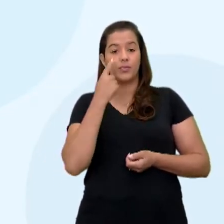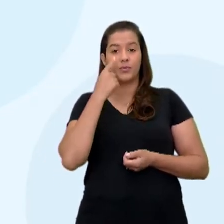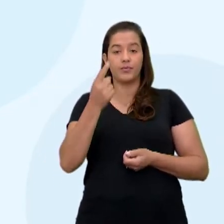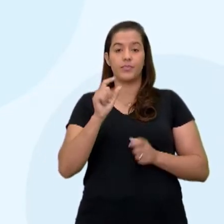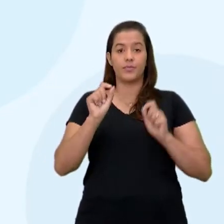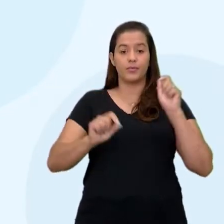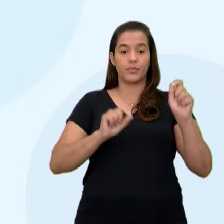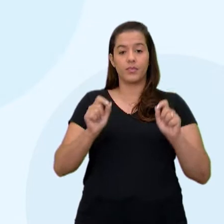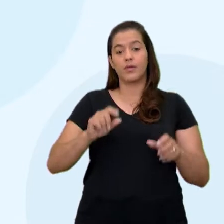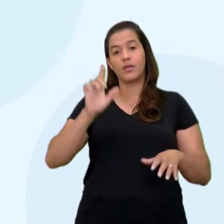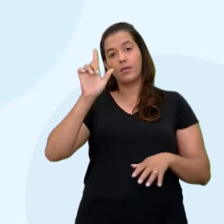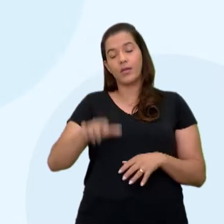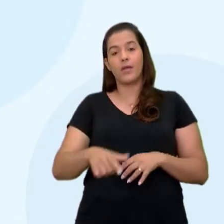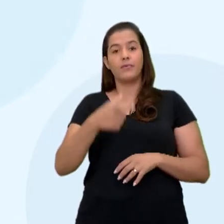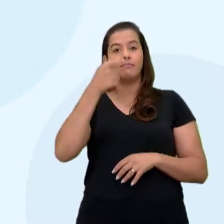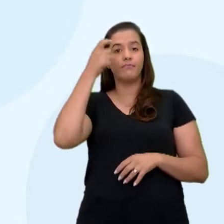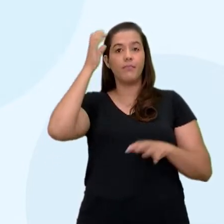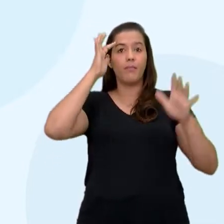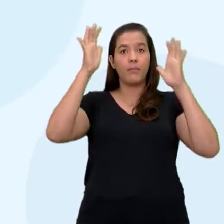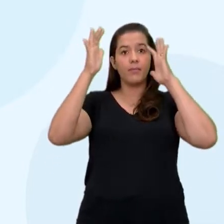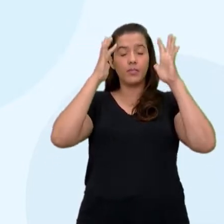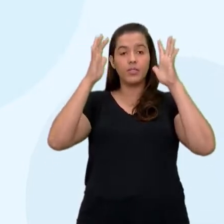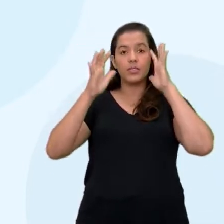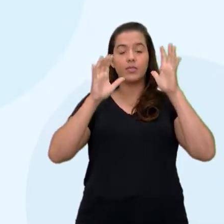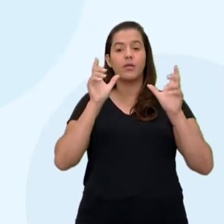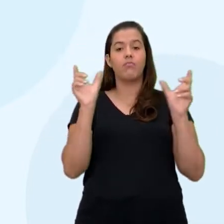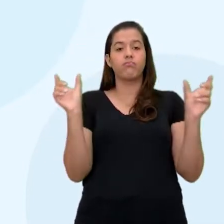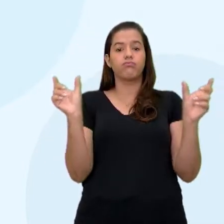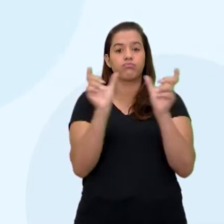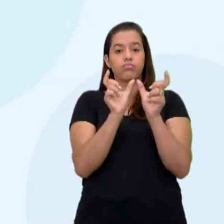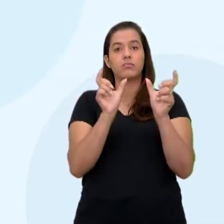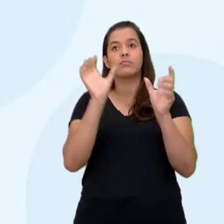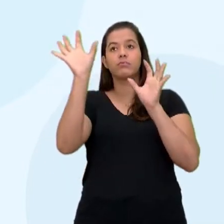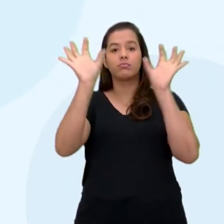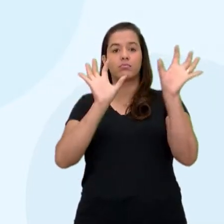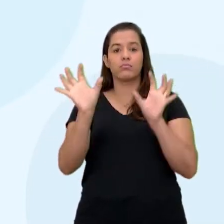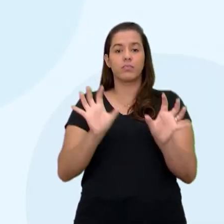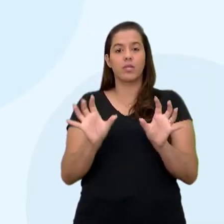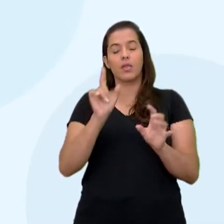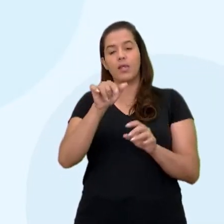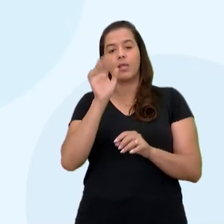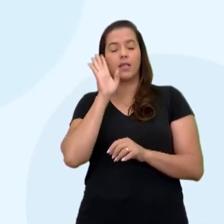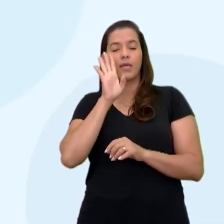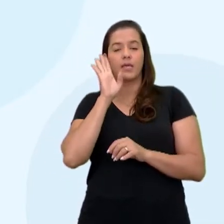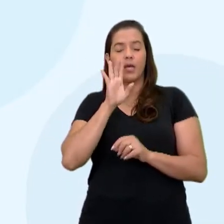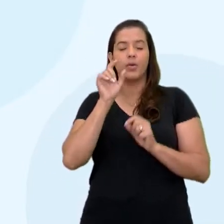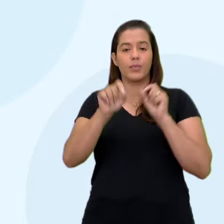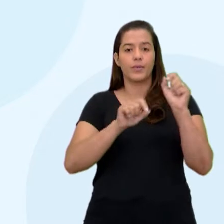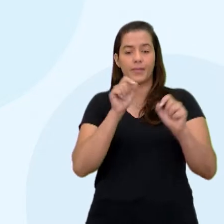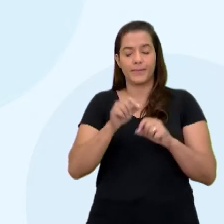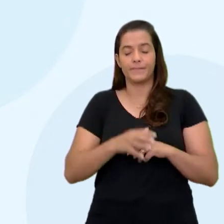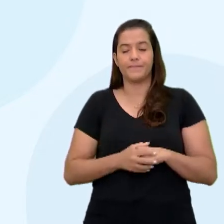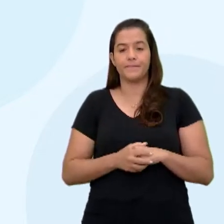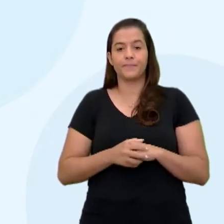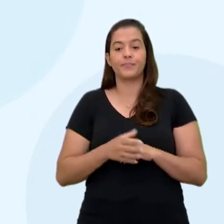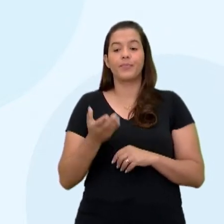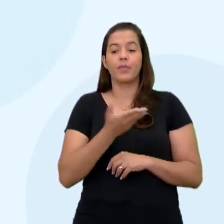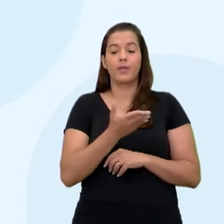mapa mental. O mapa mental, gente, ele é uma estratégia muito legal de aprendizado,